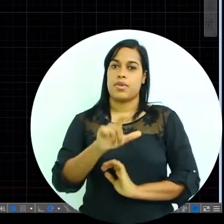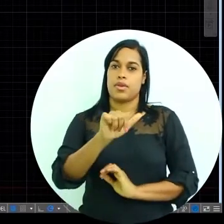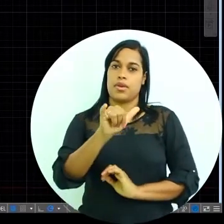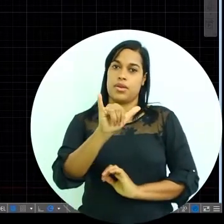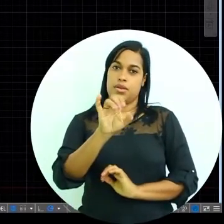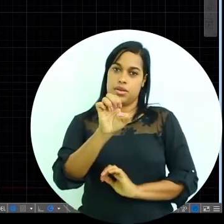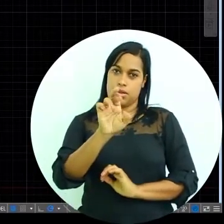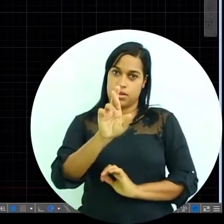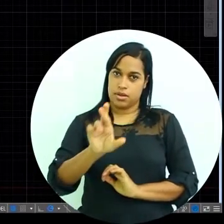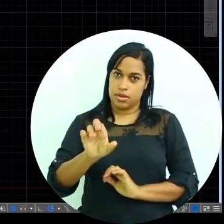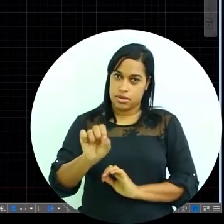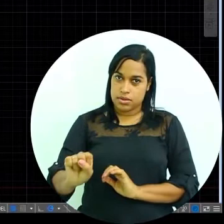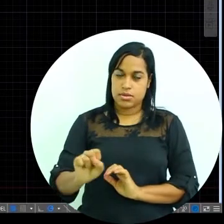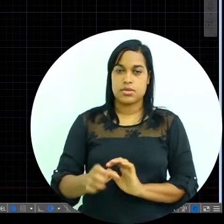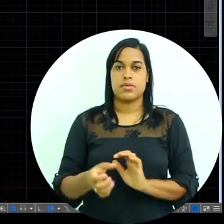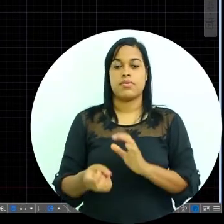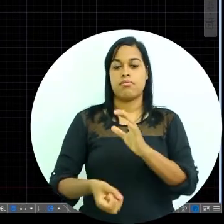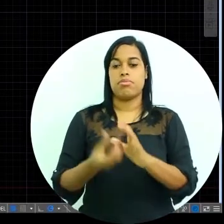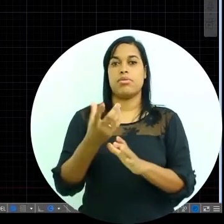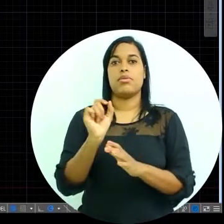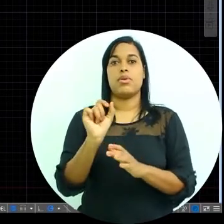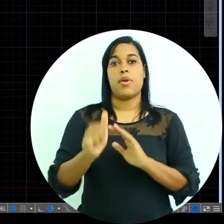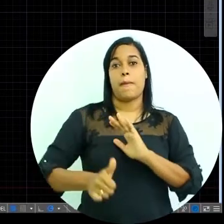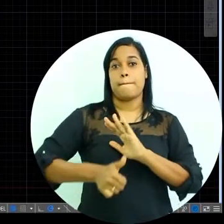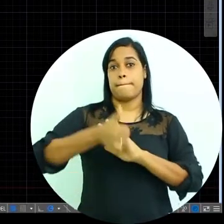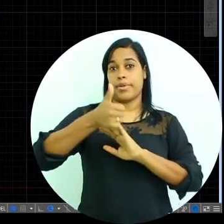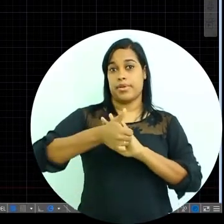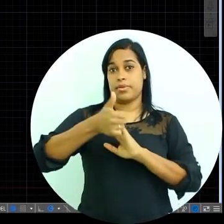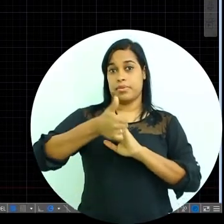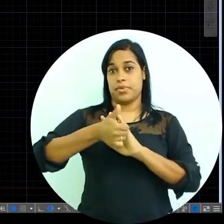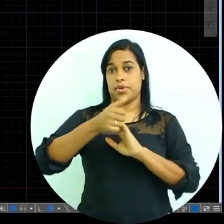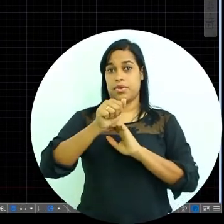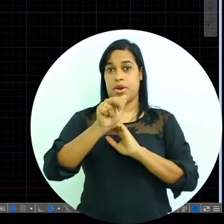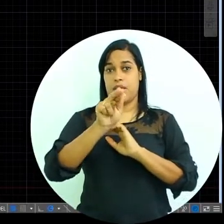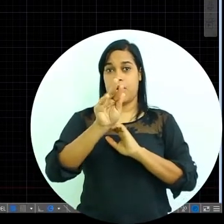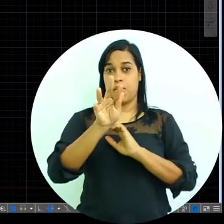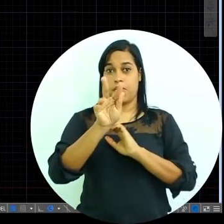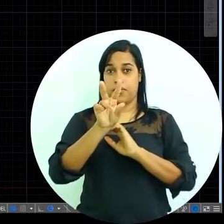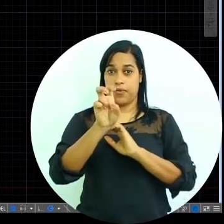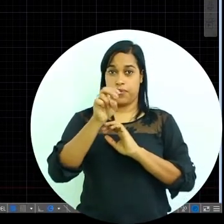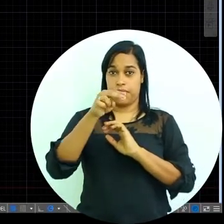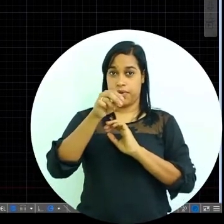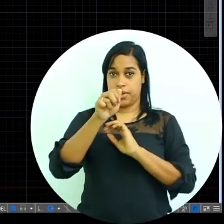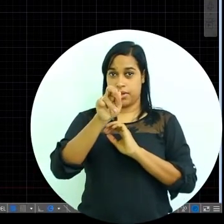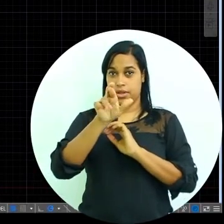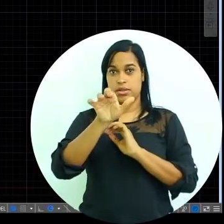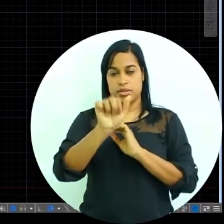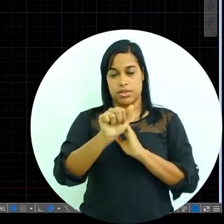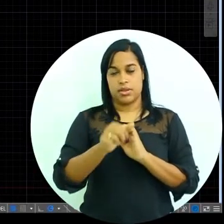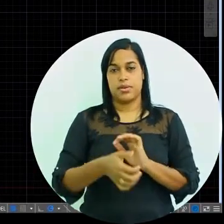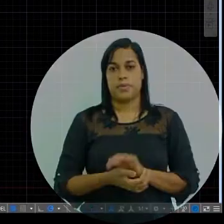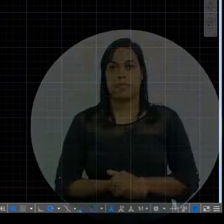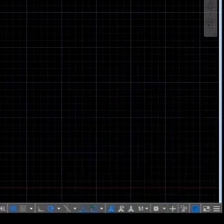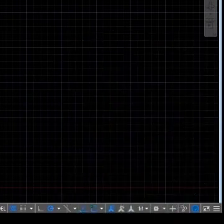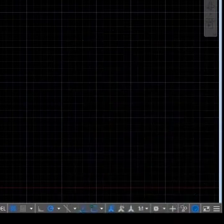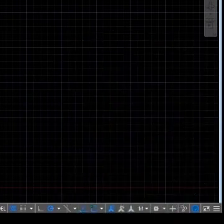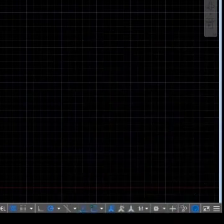Em layers, nós vamos criar o primeiro layer, alvenaria.